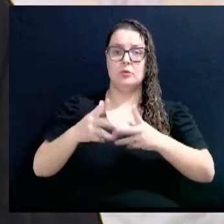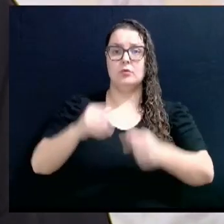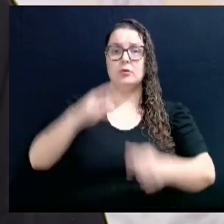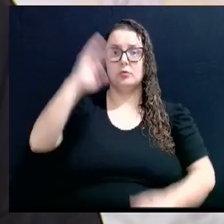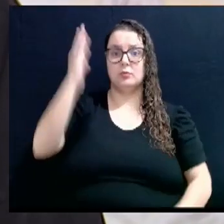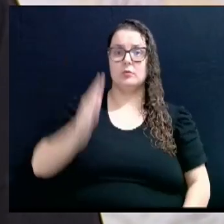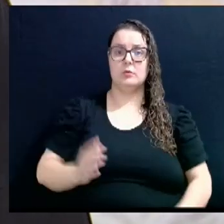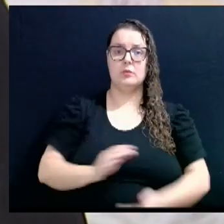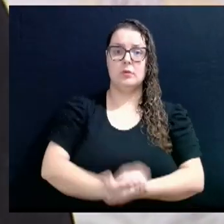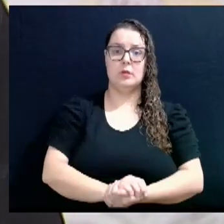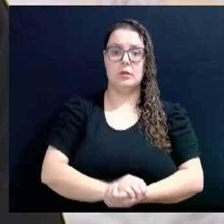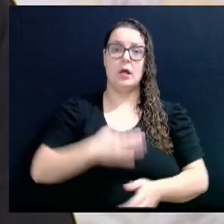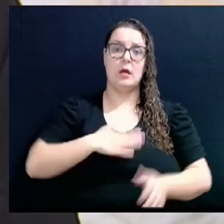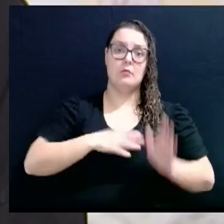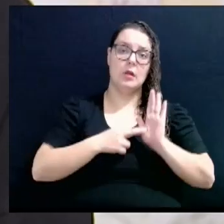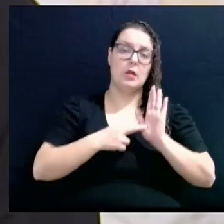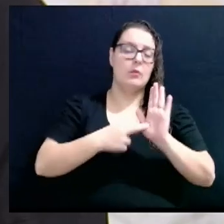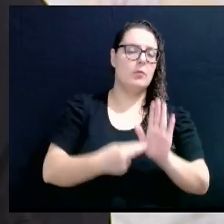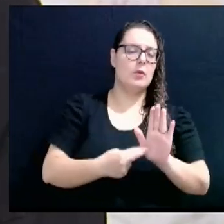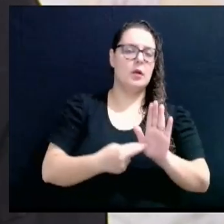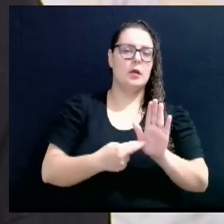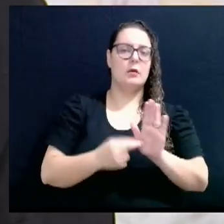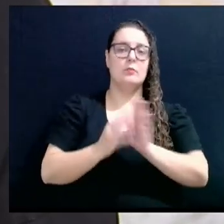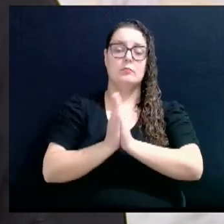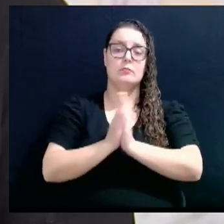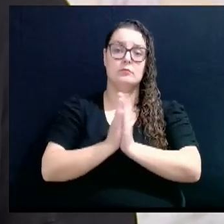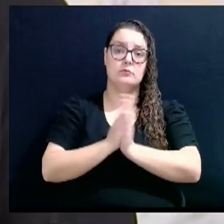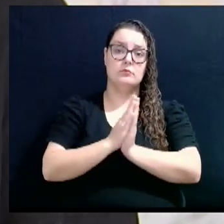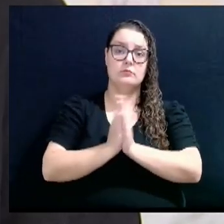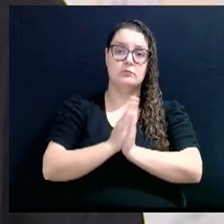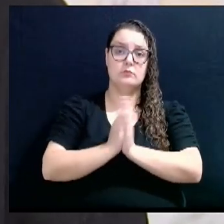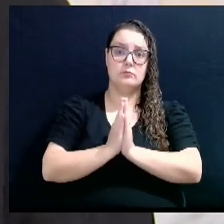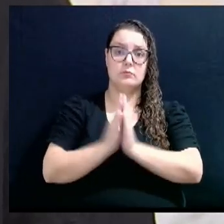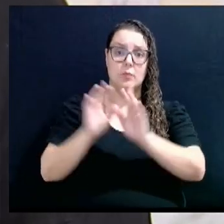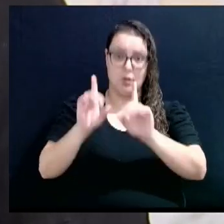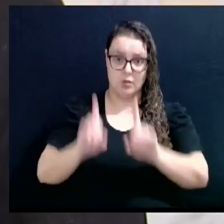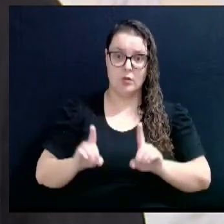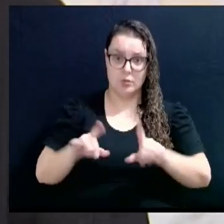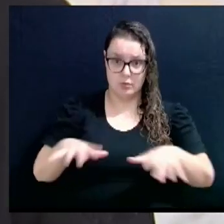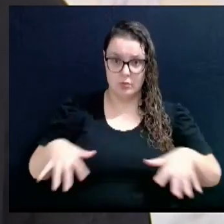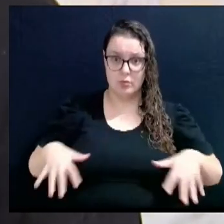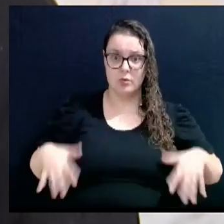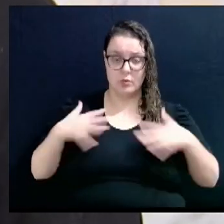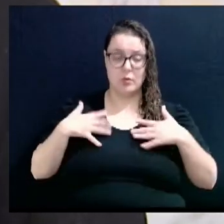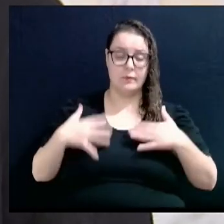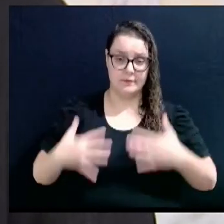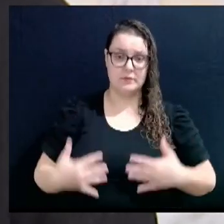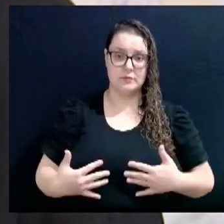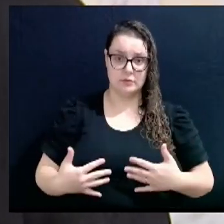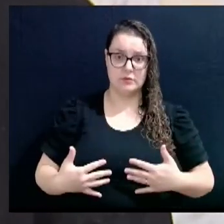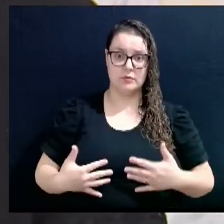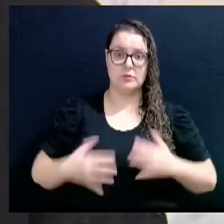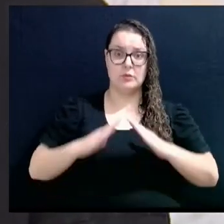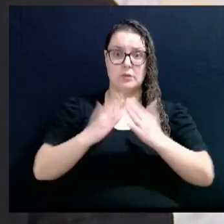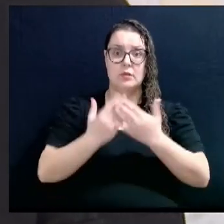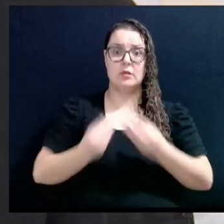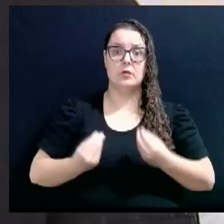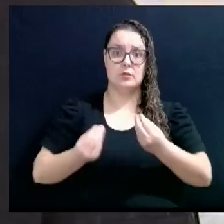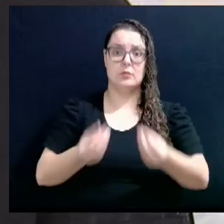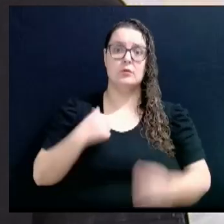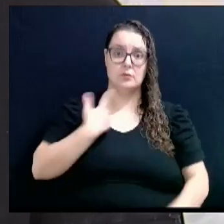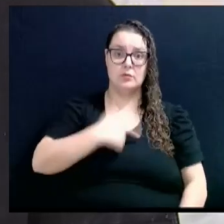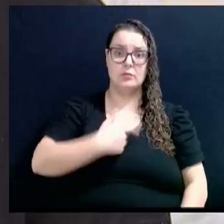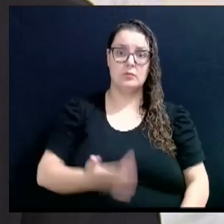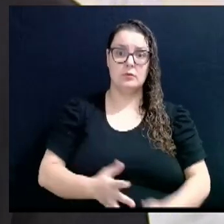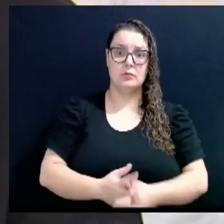representa uma boneca com deficiência física, né? Que a escola proporciona pra gente. E